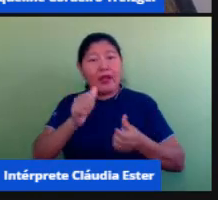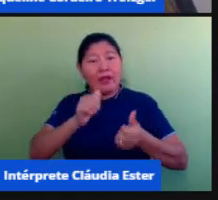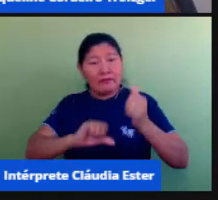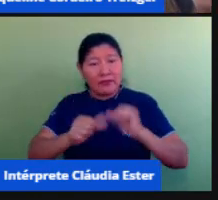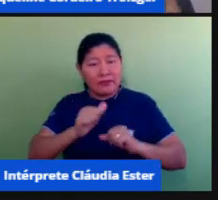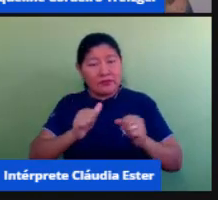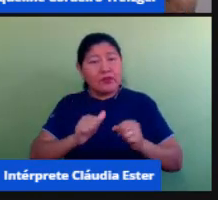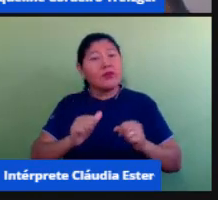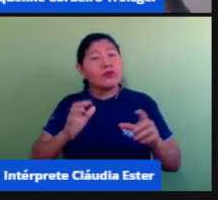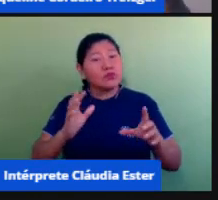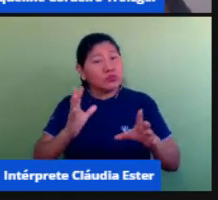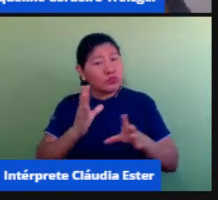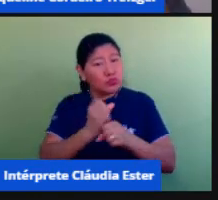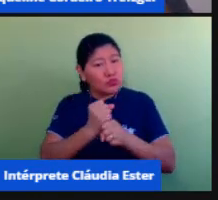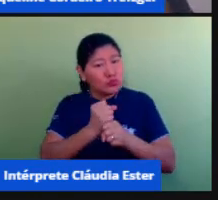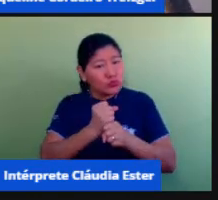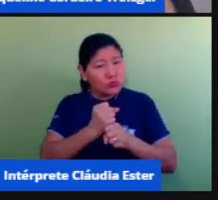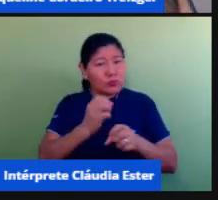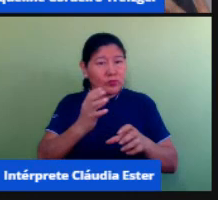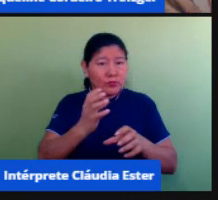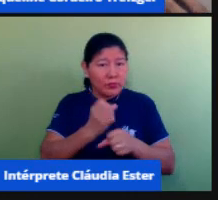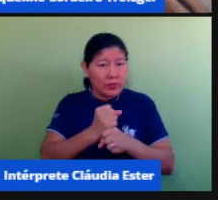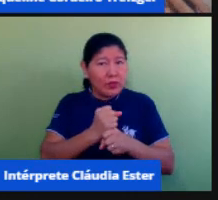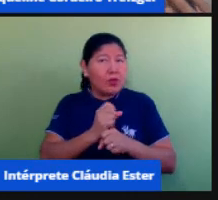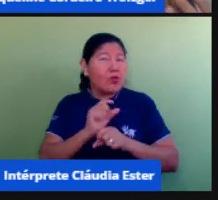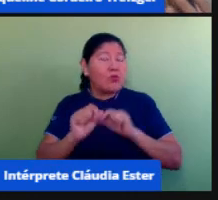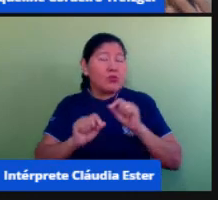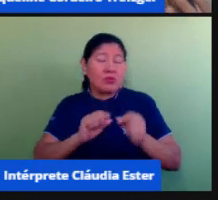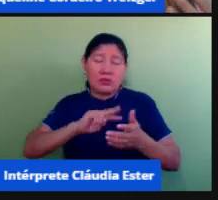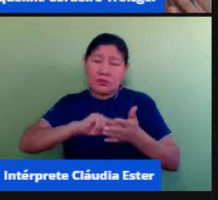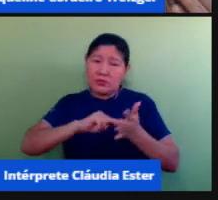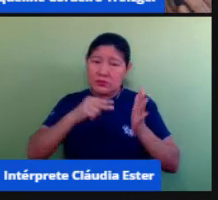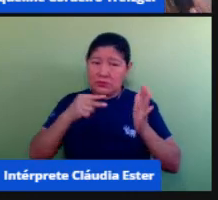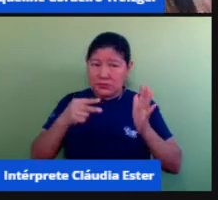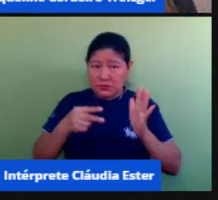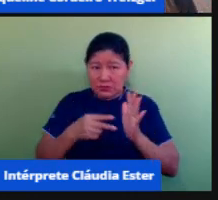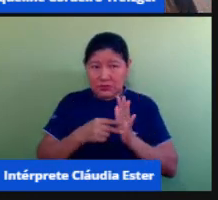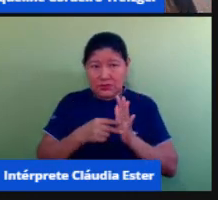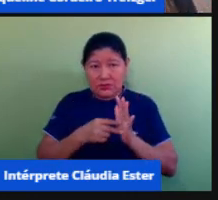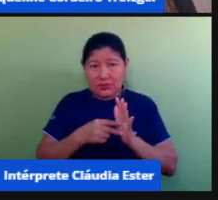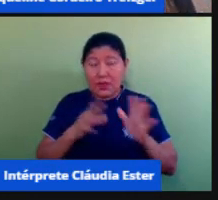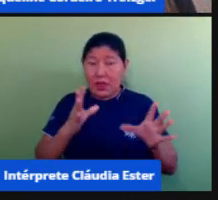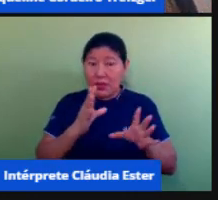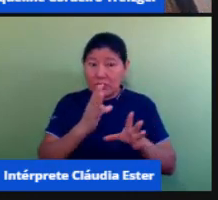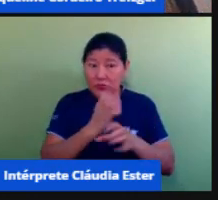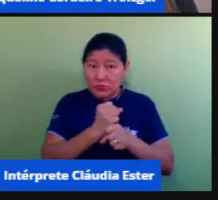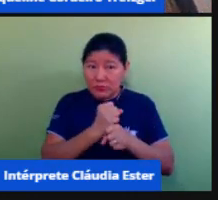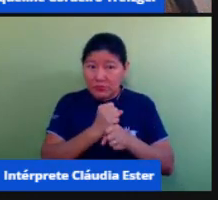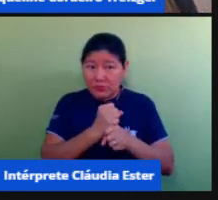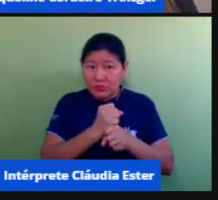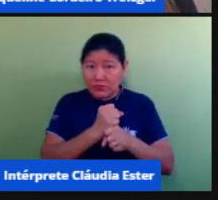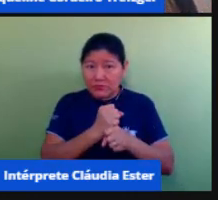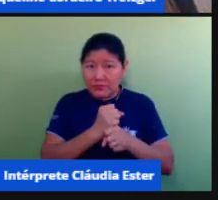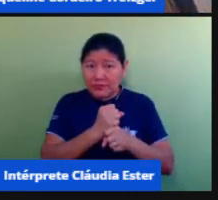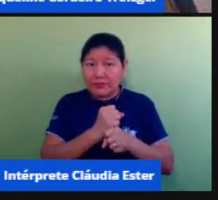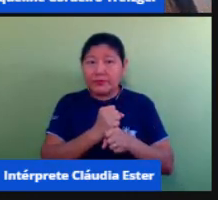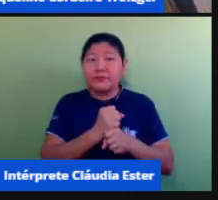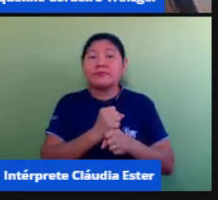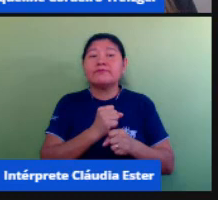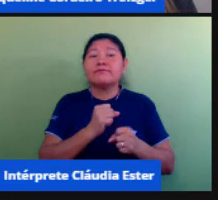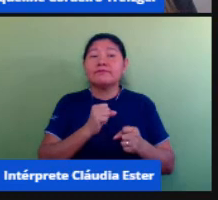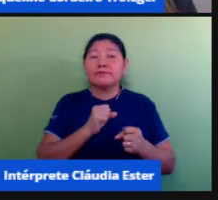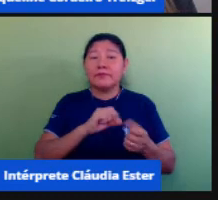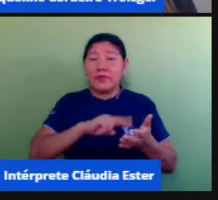que nada mais é que a avaliação, somativa em si, ela